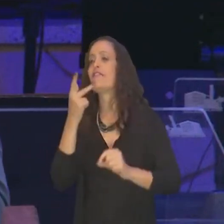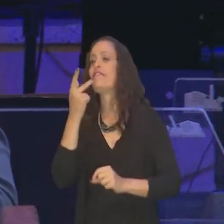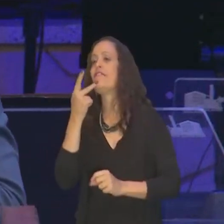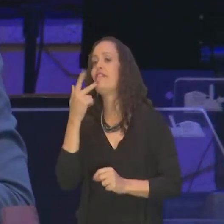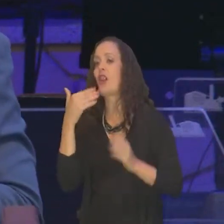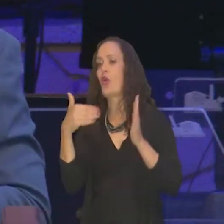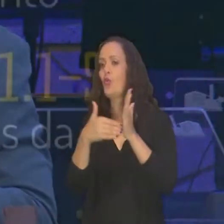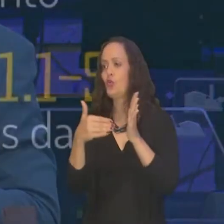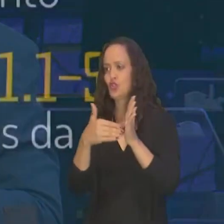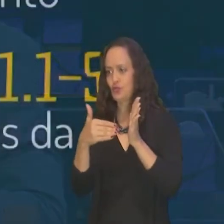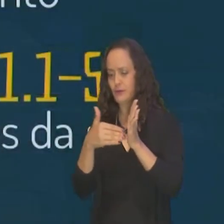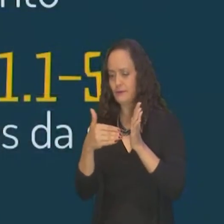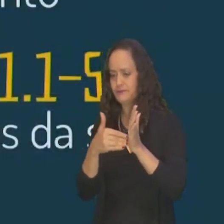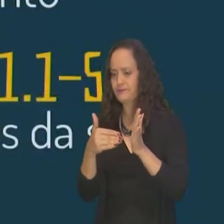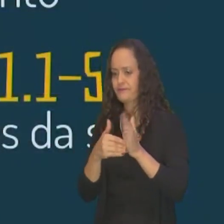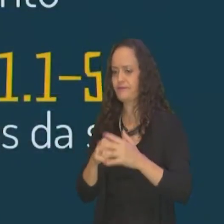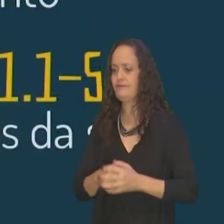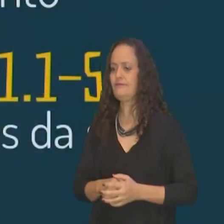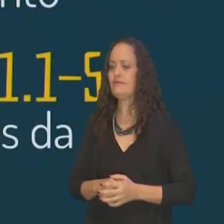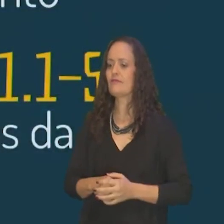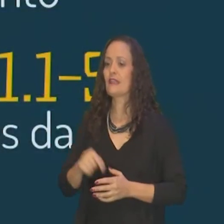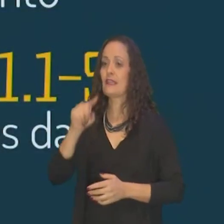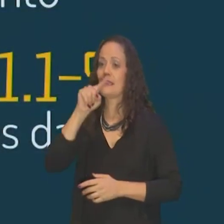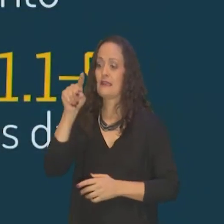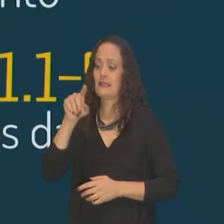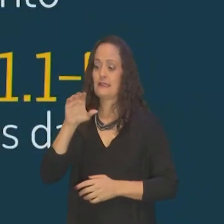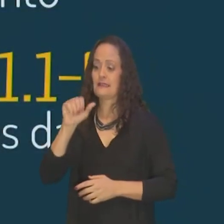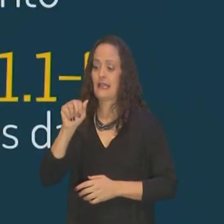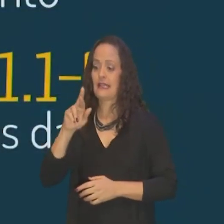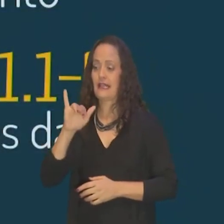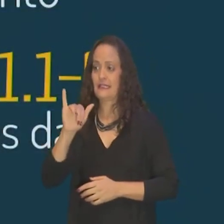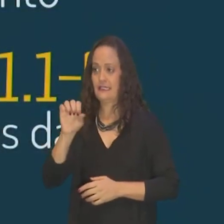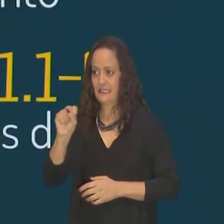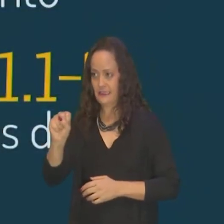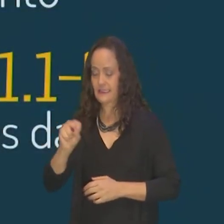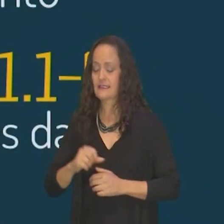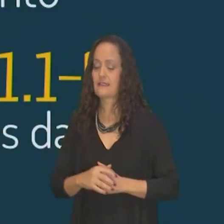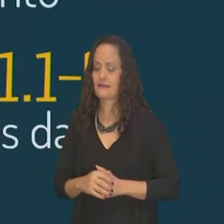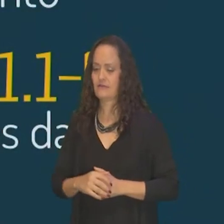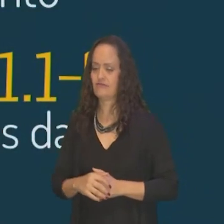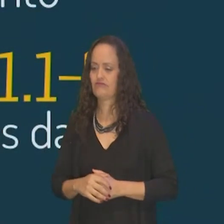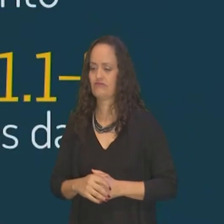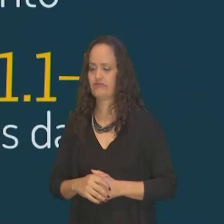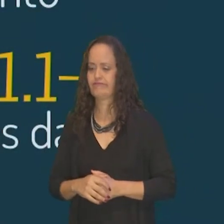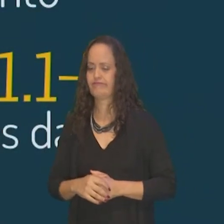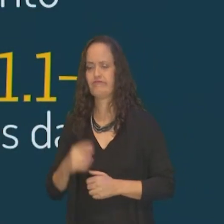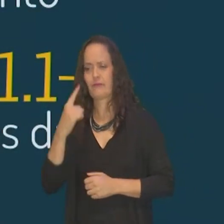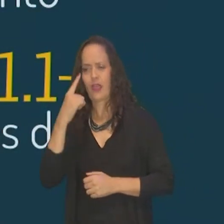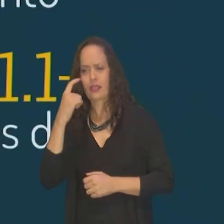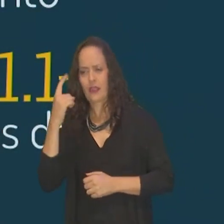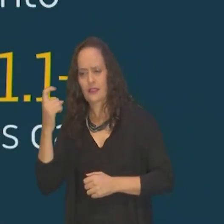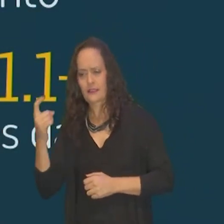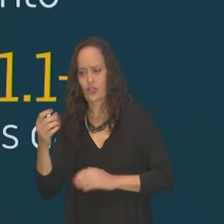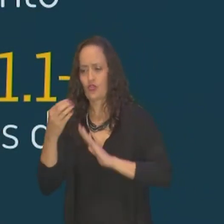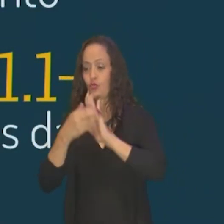de Zacarias. Esta profecia de Zacarias também é muito interessante. O capítulo 9,